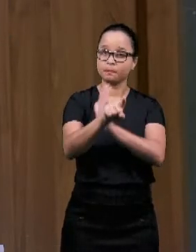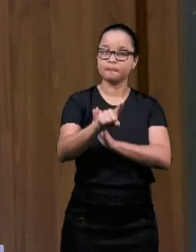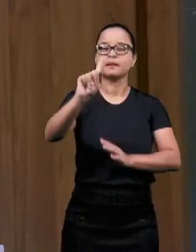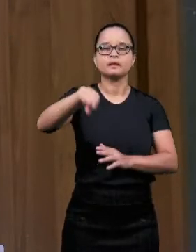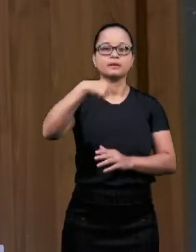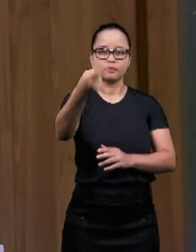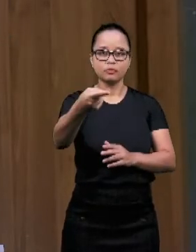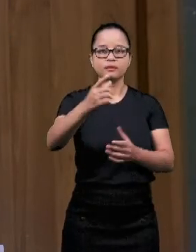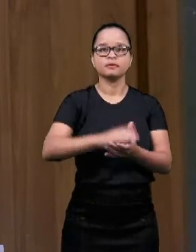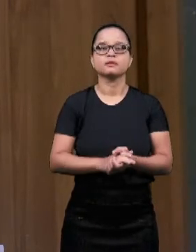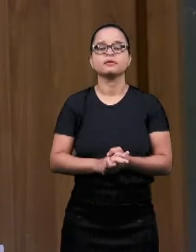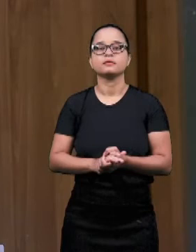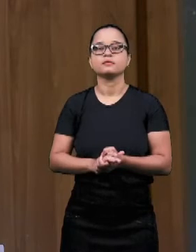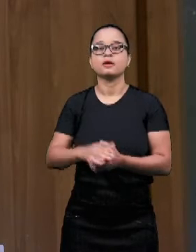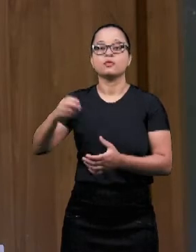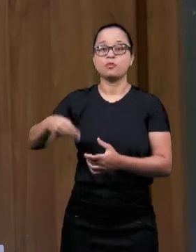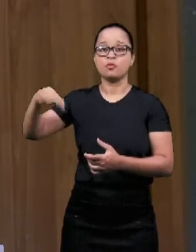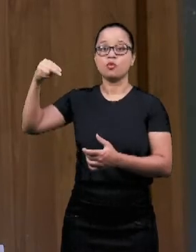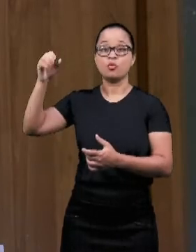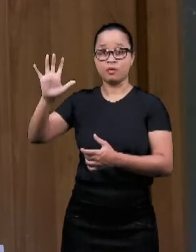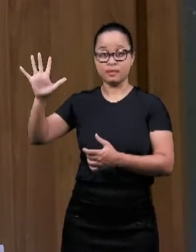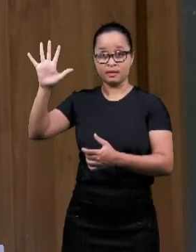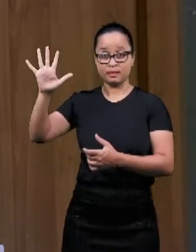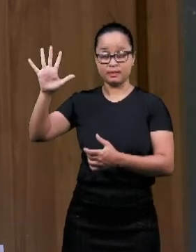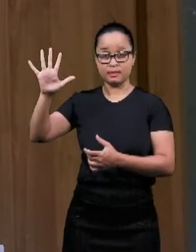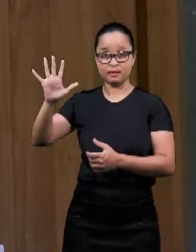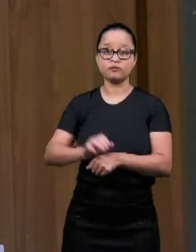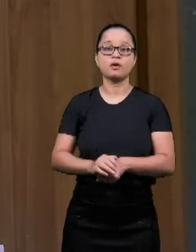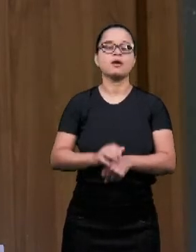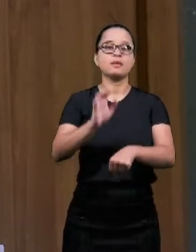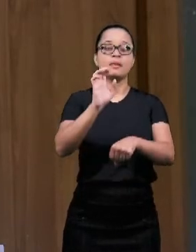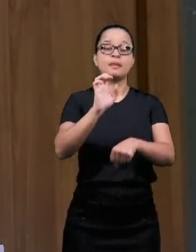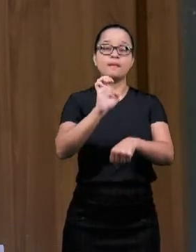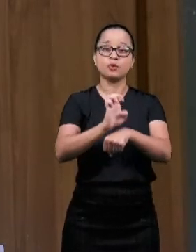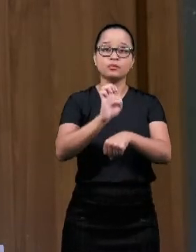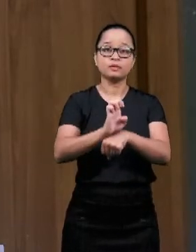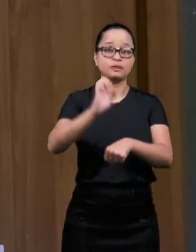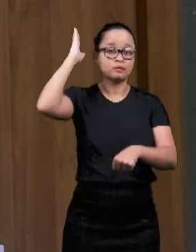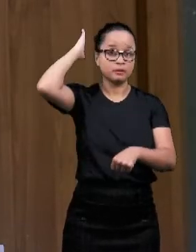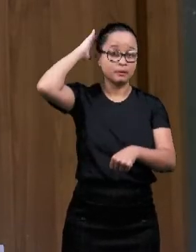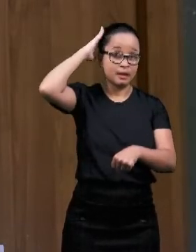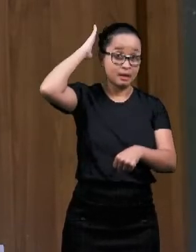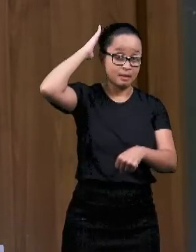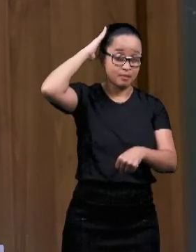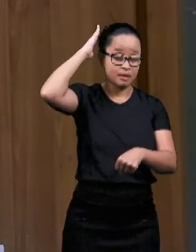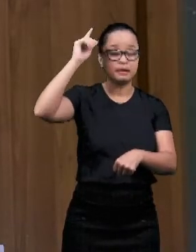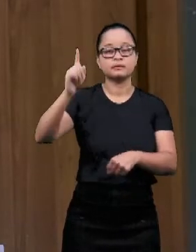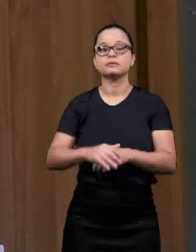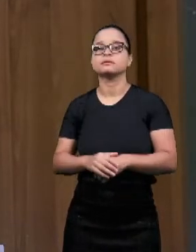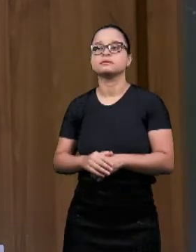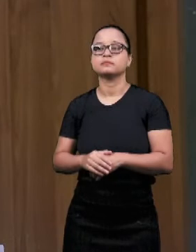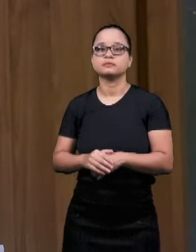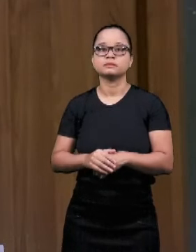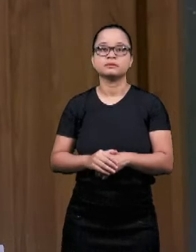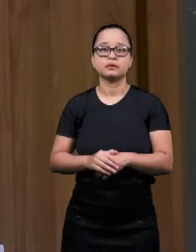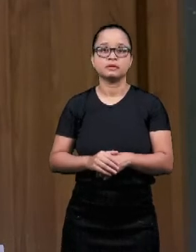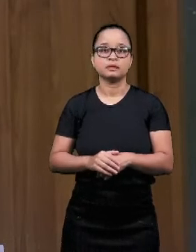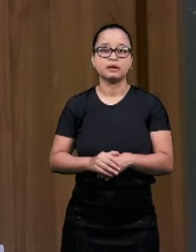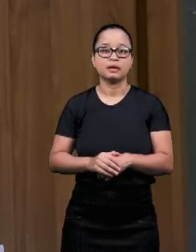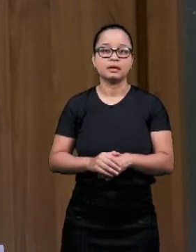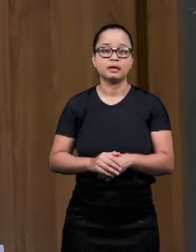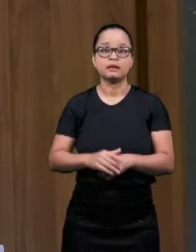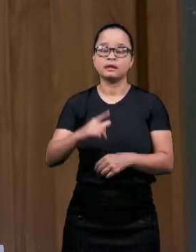seguida vamos lá para o Nordeste, para o estado da Paraíba. E ali na Paraíba, na cidade de Souza, a igreja